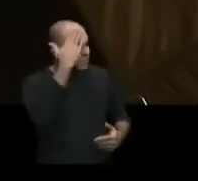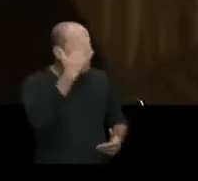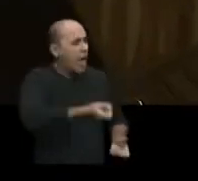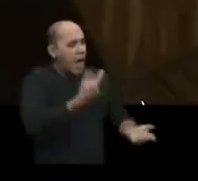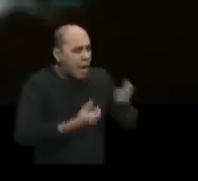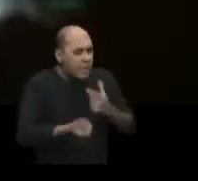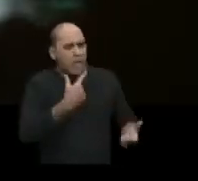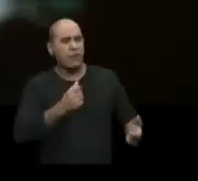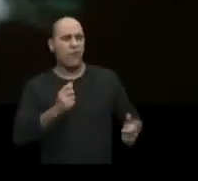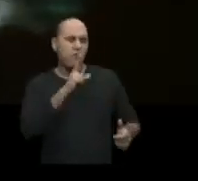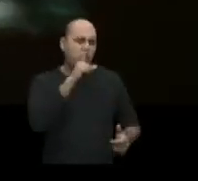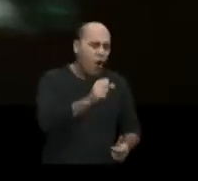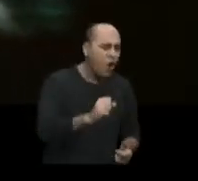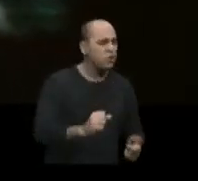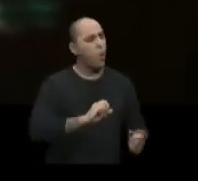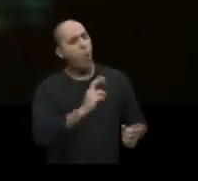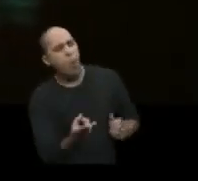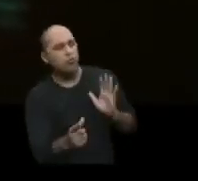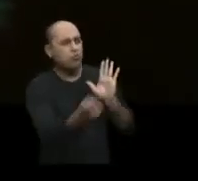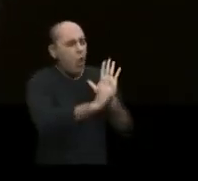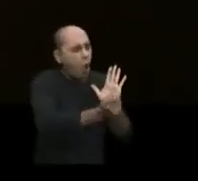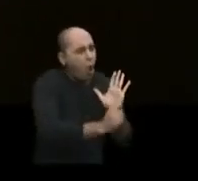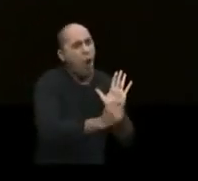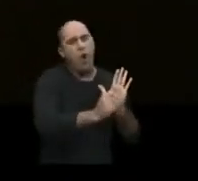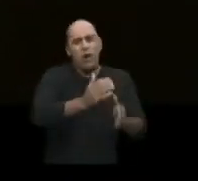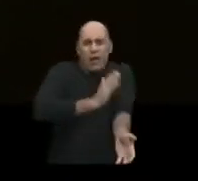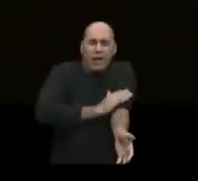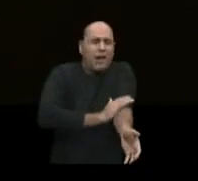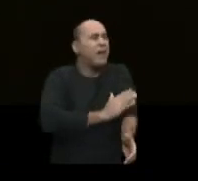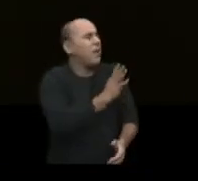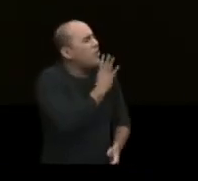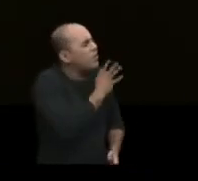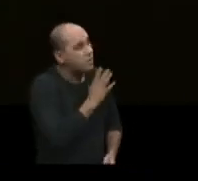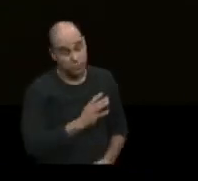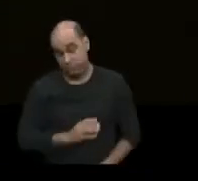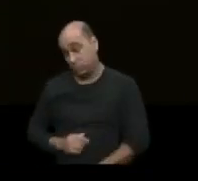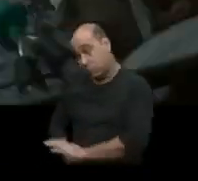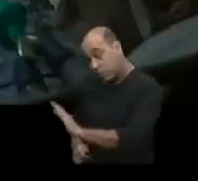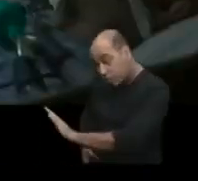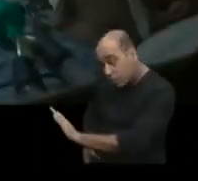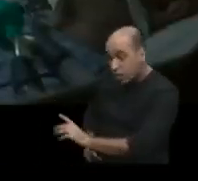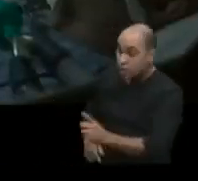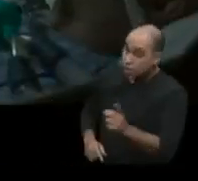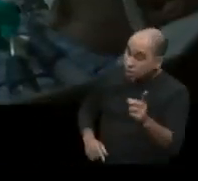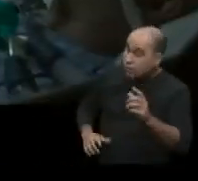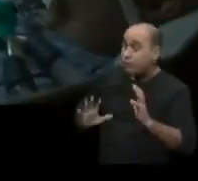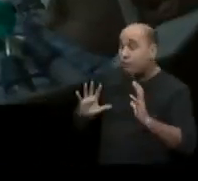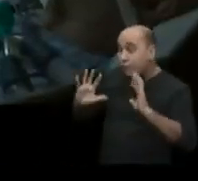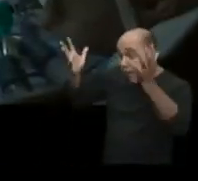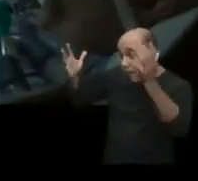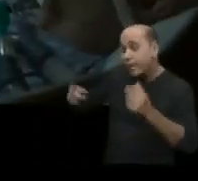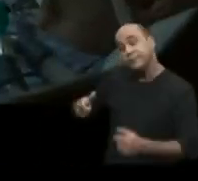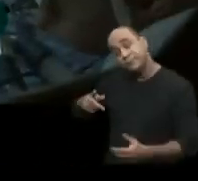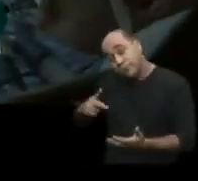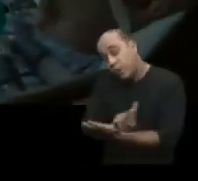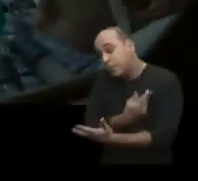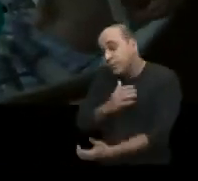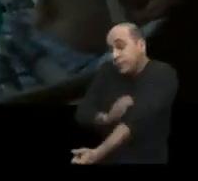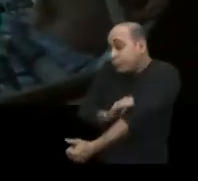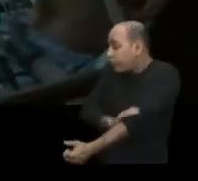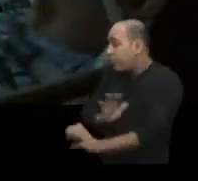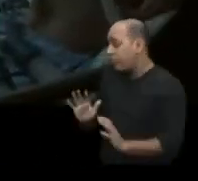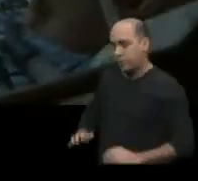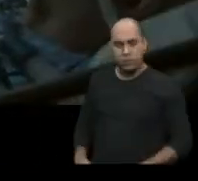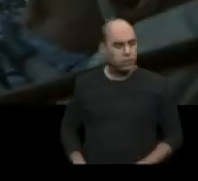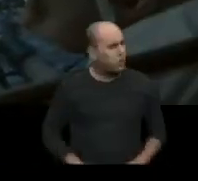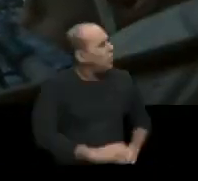é o meu filho. Mas ele estava numa festa. Talvez a senhora não soubesse. Doutor, meu filho não usa drogas.